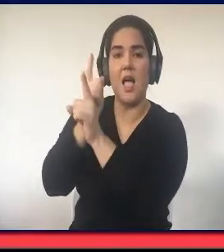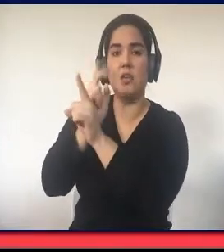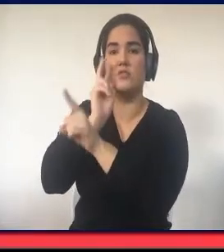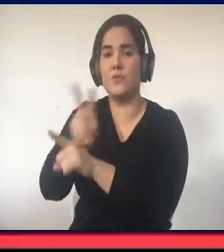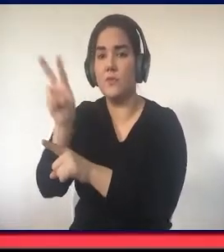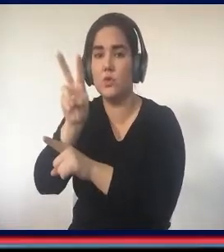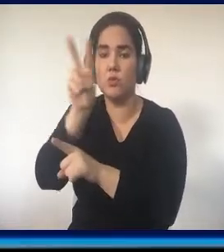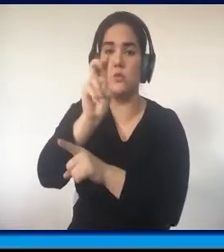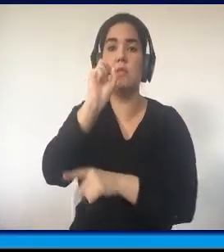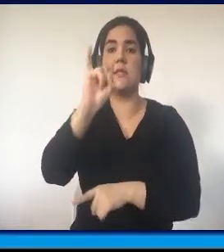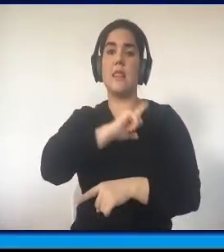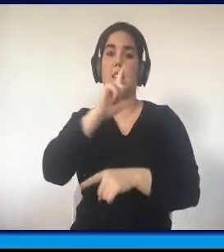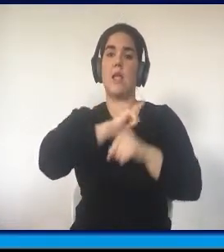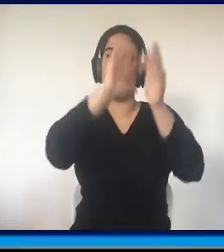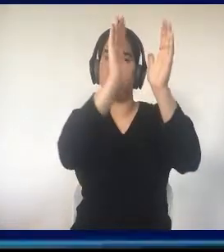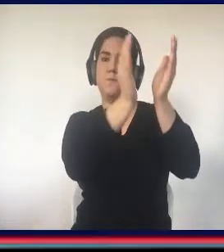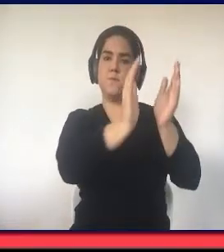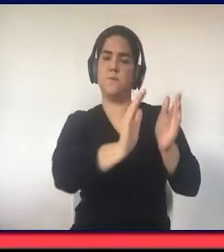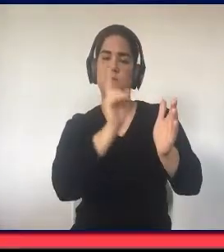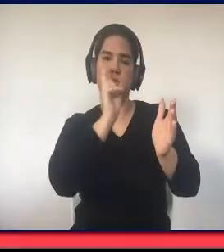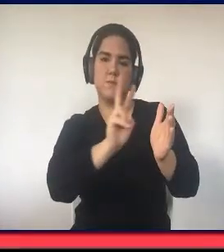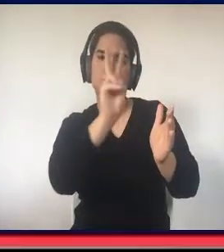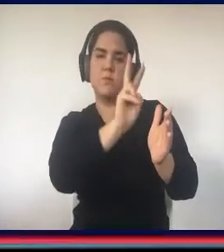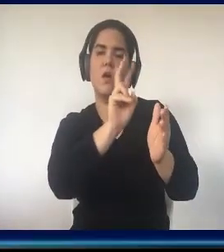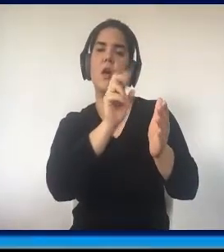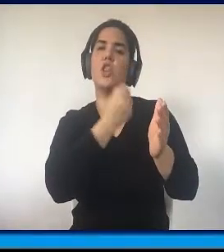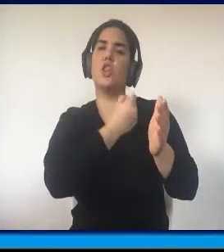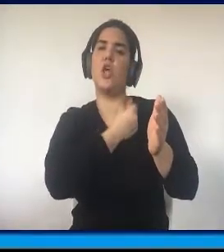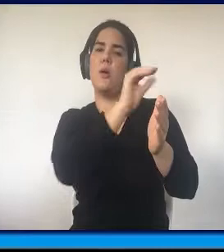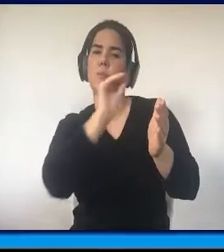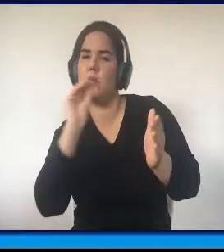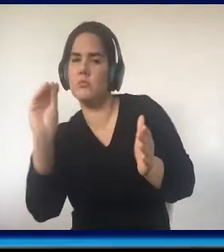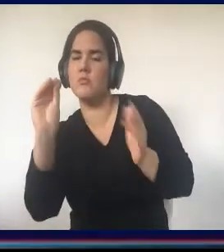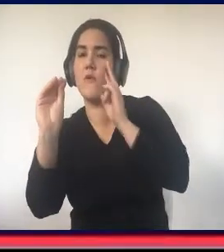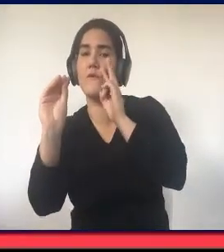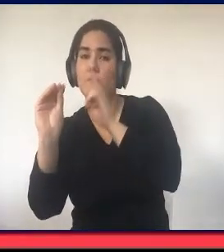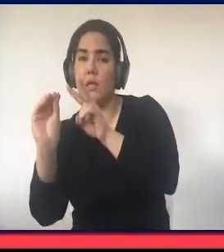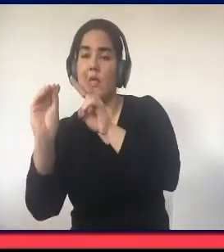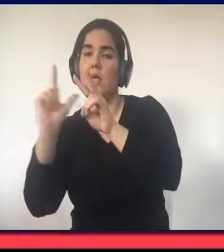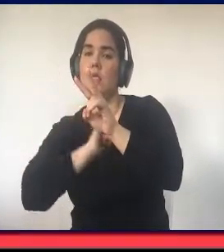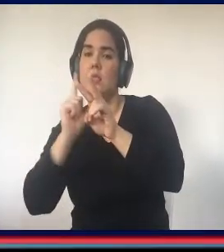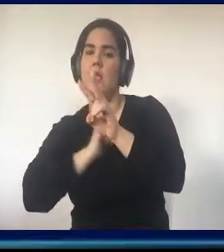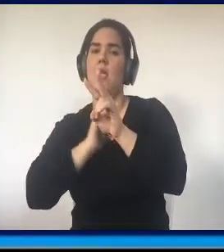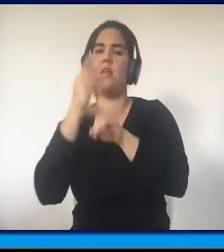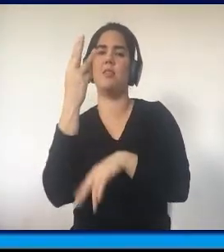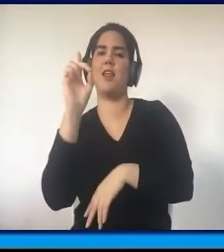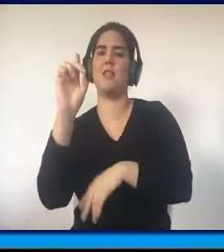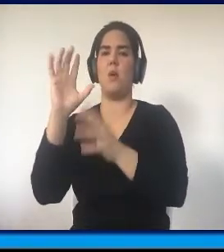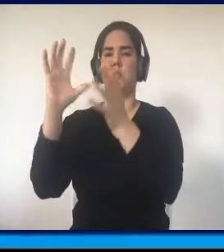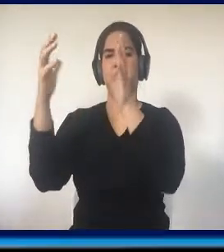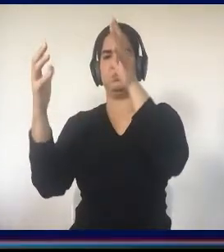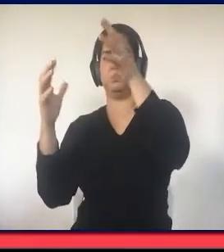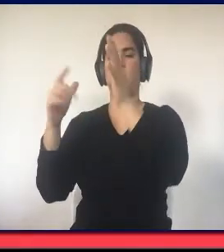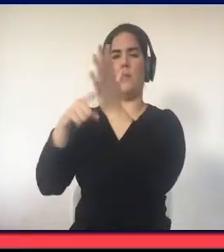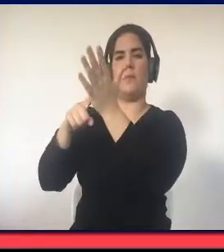poderia digitar o código da estátua, e aí eu poderia ver aquela estátua em 3D, 360 graus, eu poderia escutar